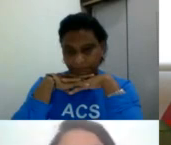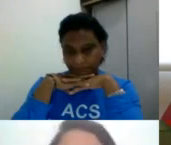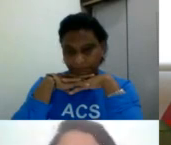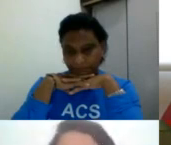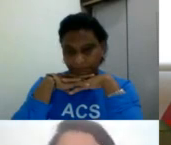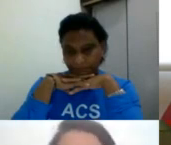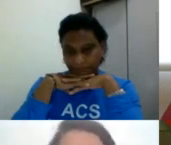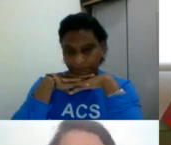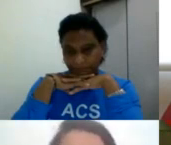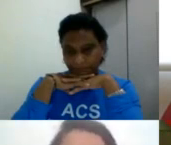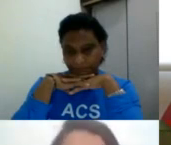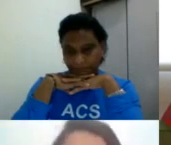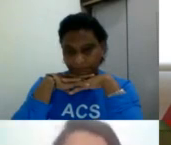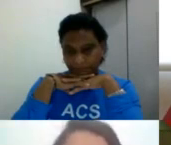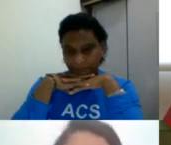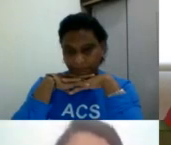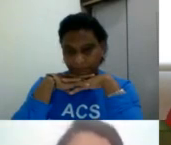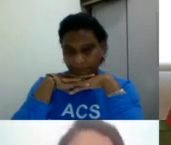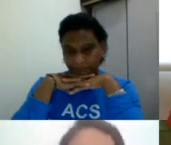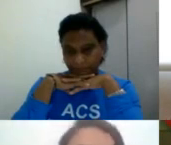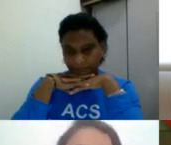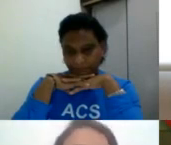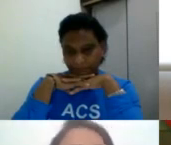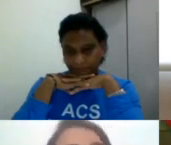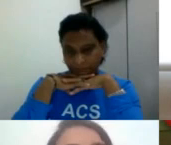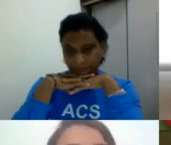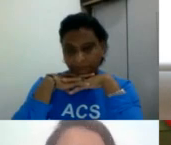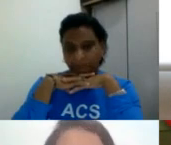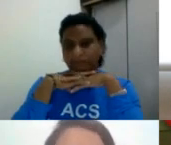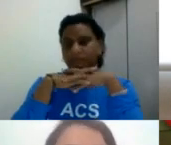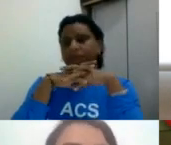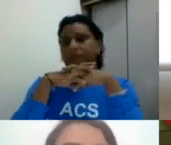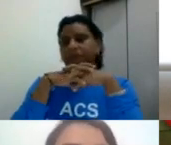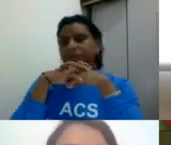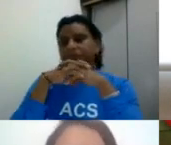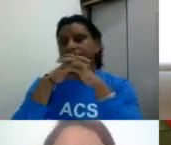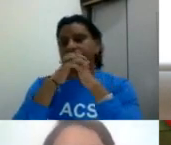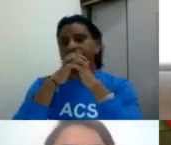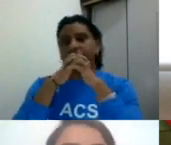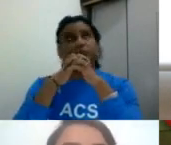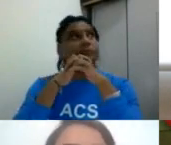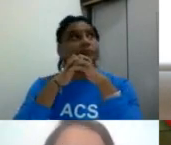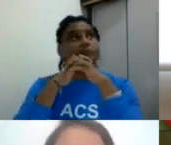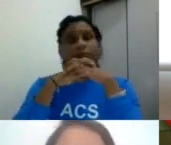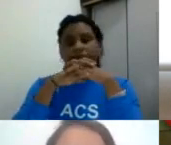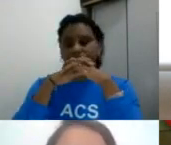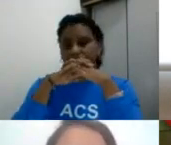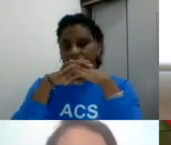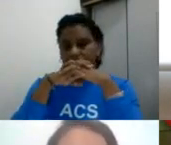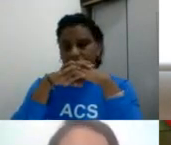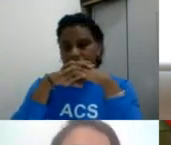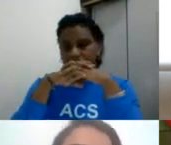no Brasil e especialmente aqui no estado de Pernambuco. No mundo, pelo menos 10,4 milhões de pessoas adoeceram de